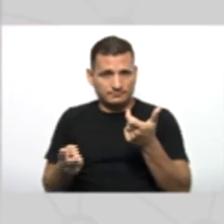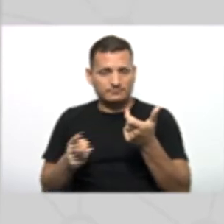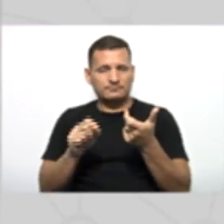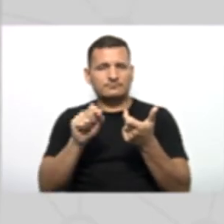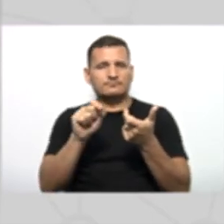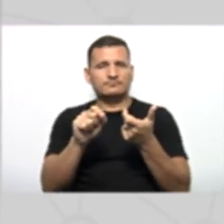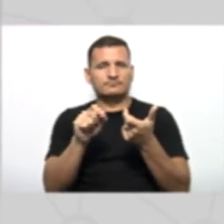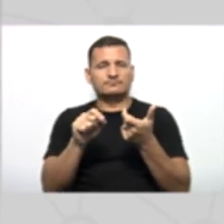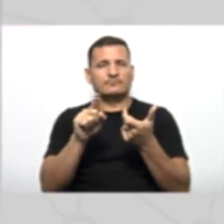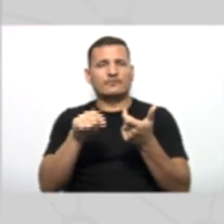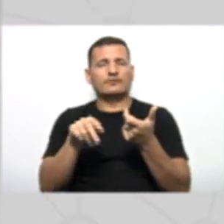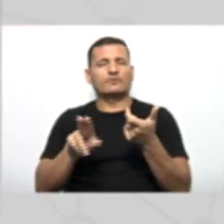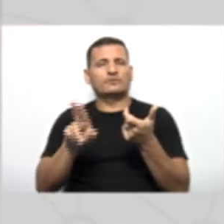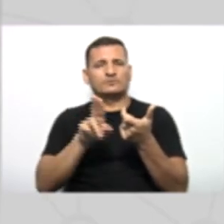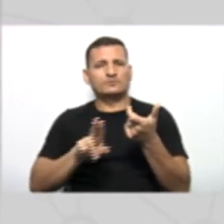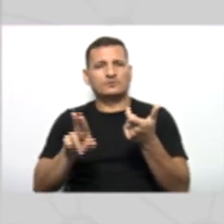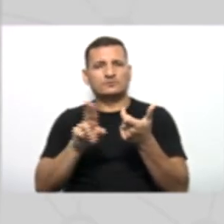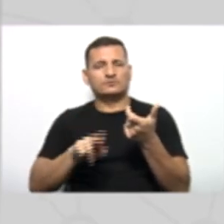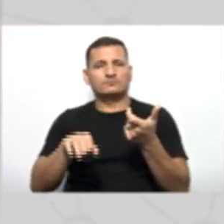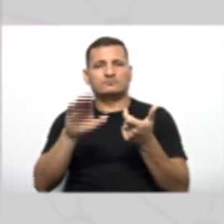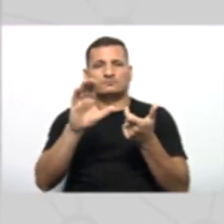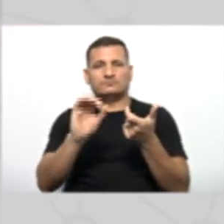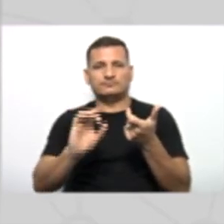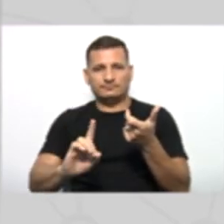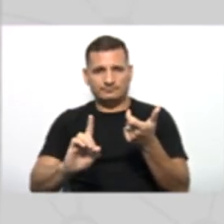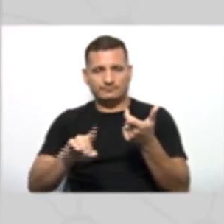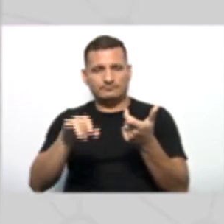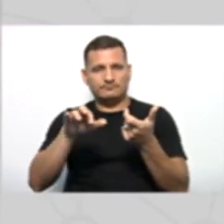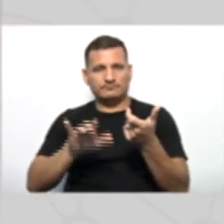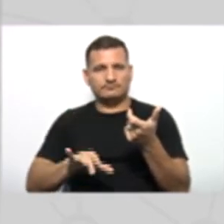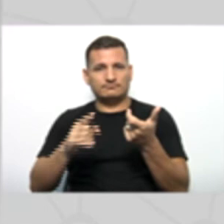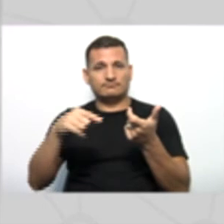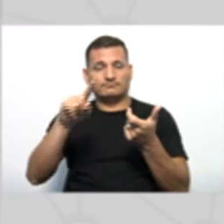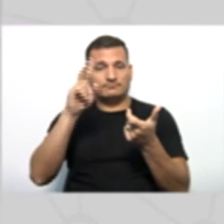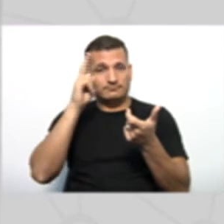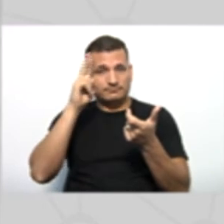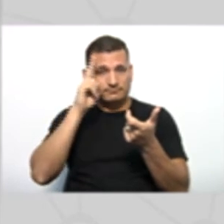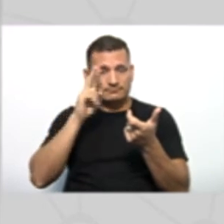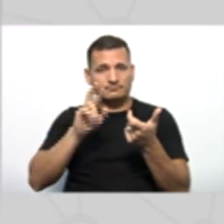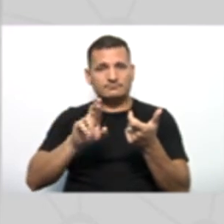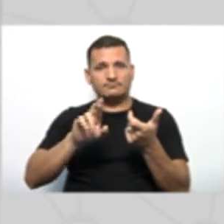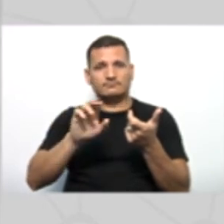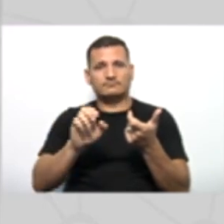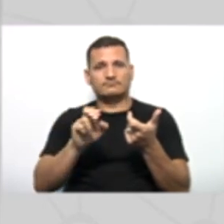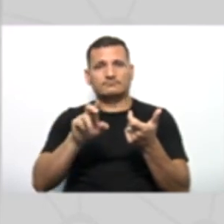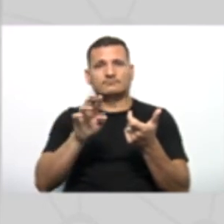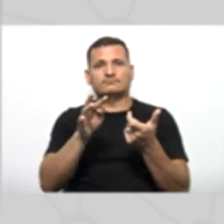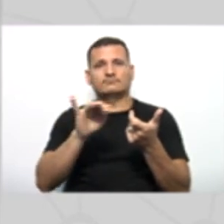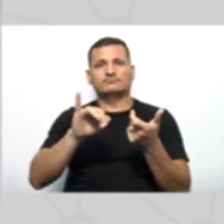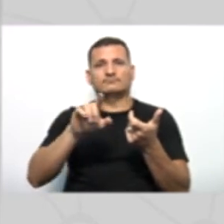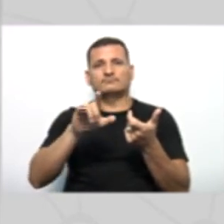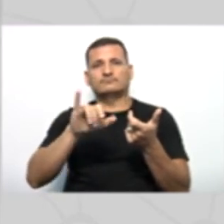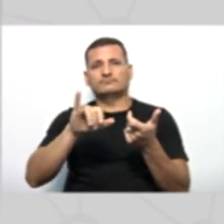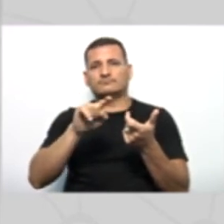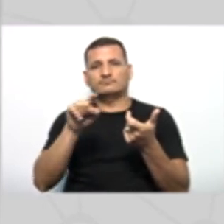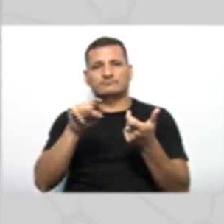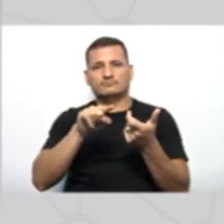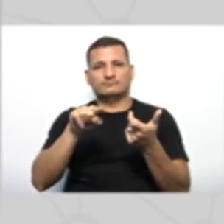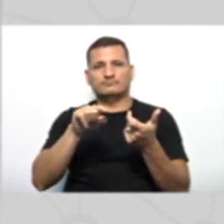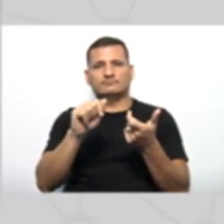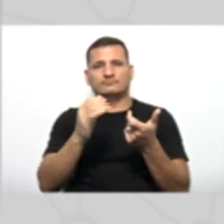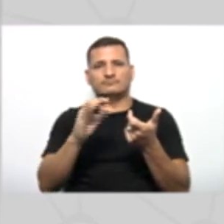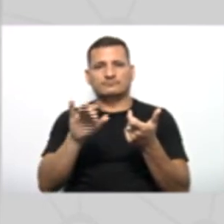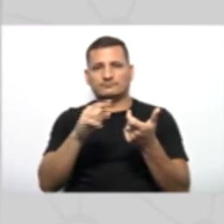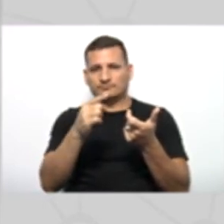de reutilização de código. Lembrem dessa palavra, pessoal, questão de prova. Quando falamos de herança, estamos